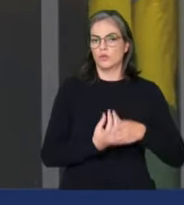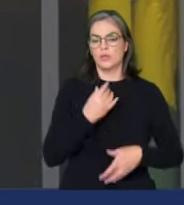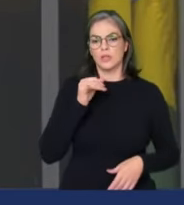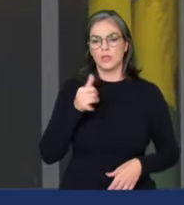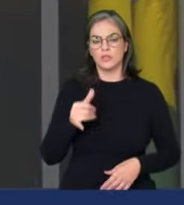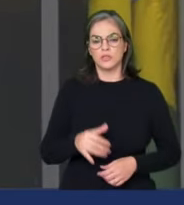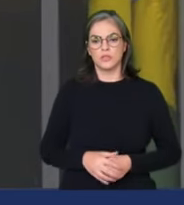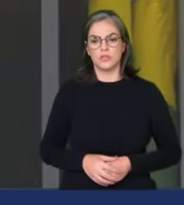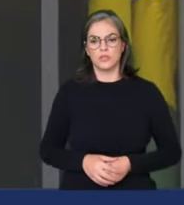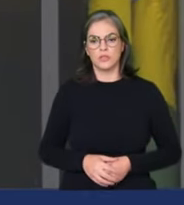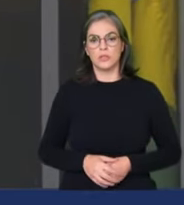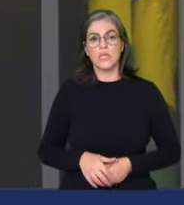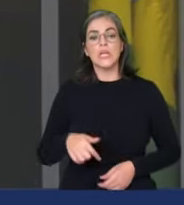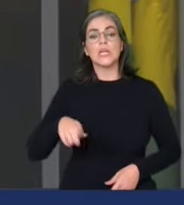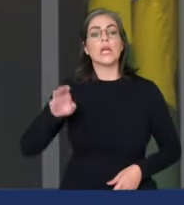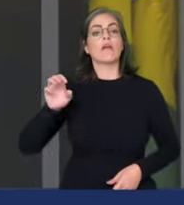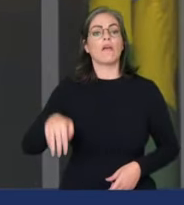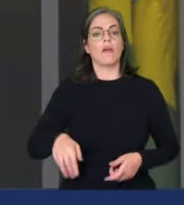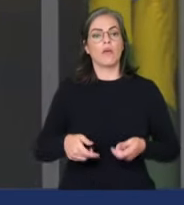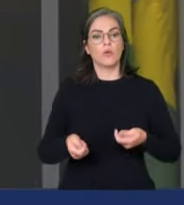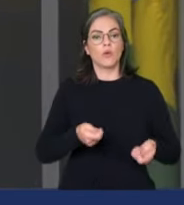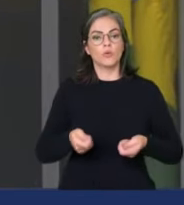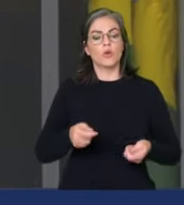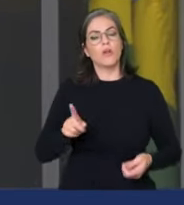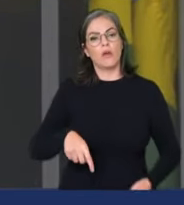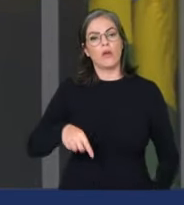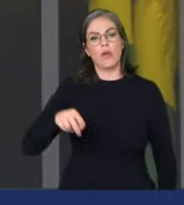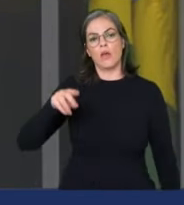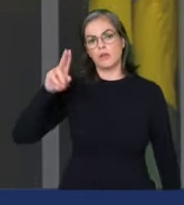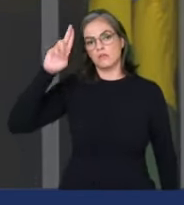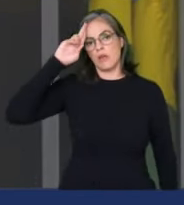controla é o exército. Por quê?